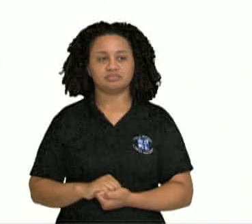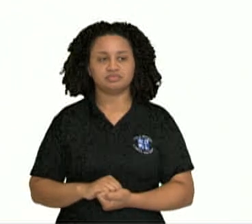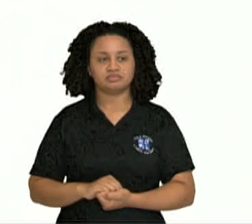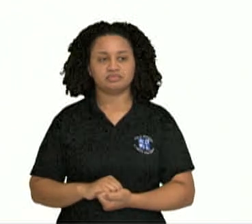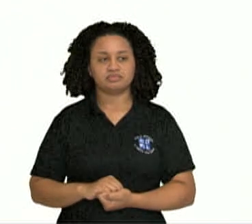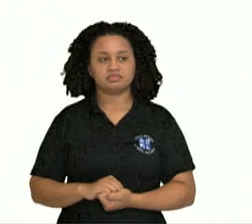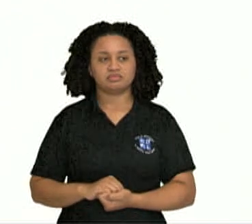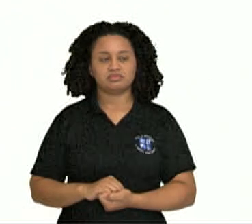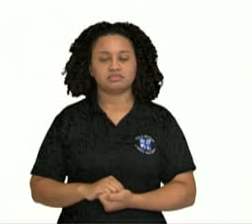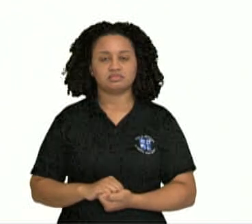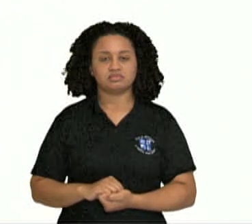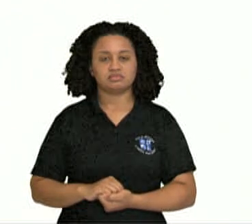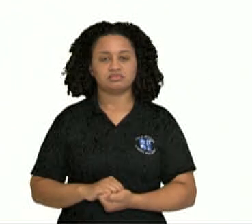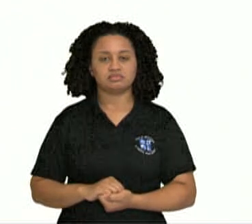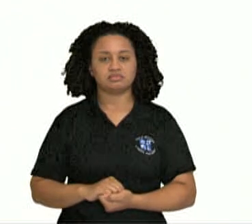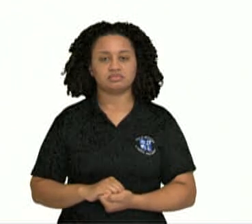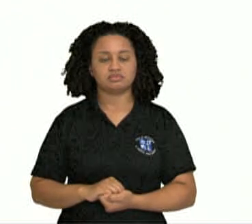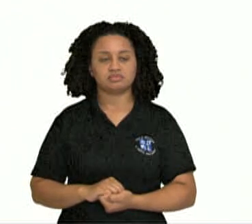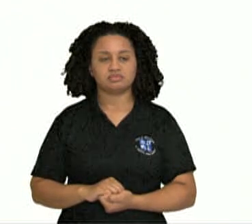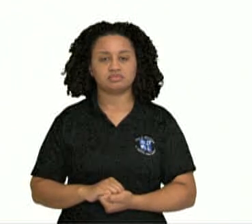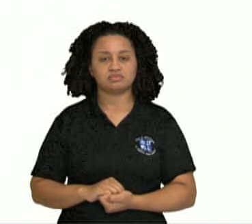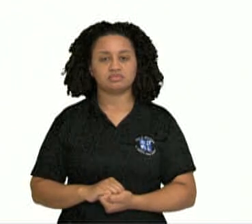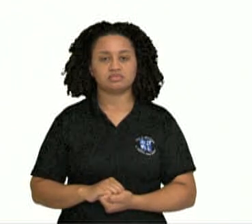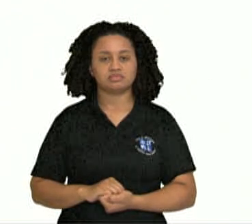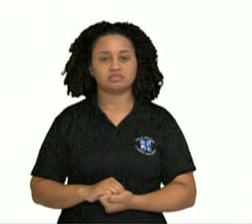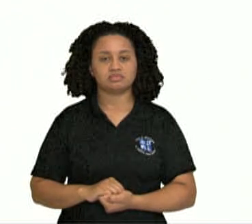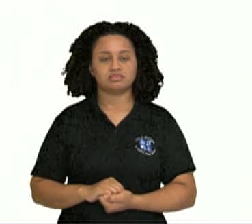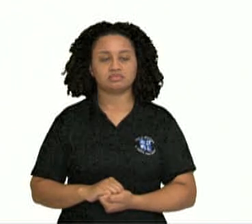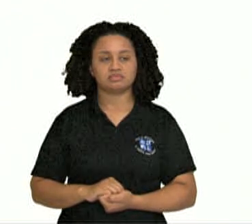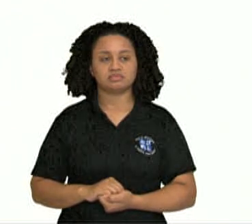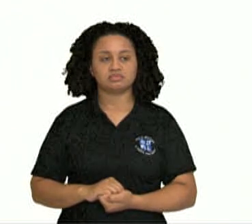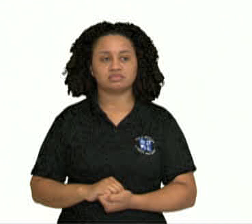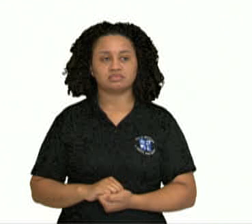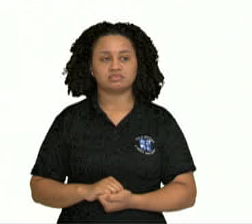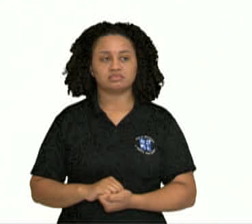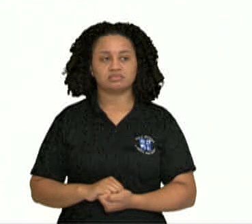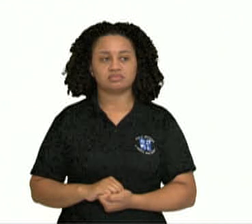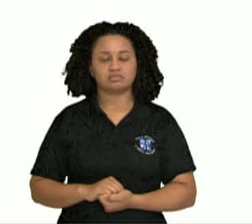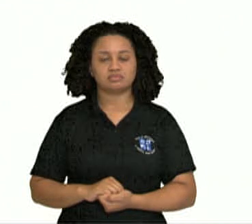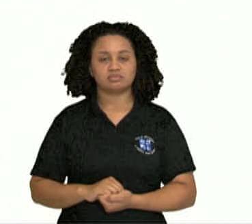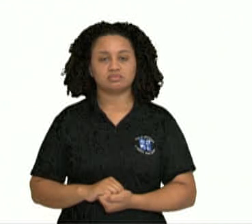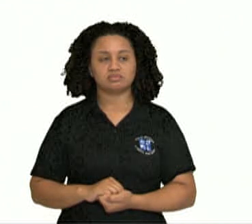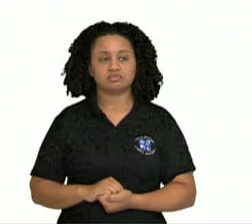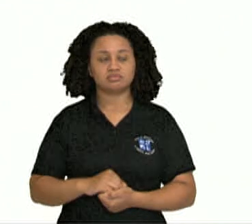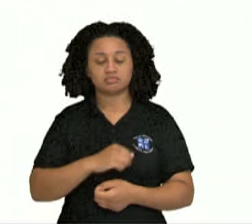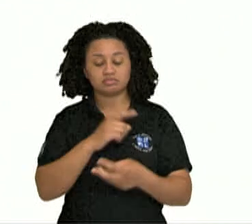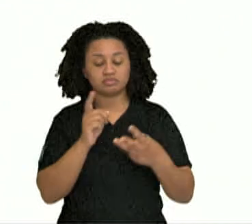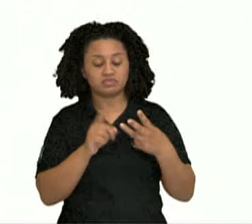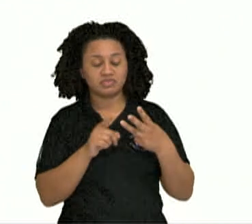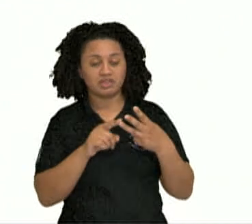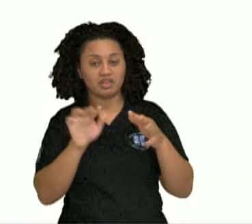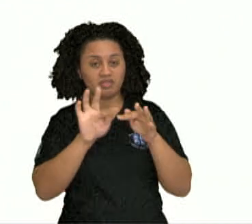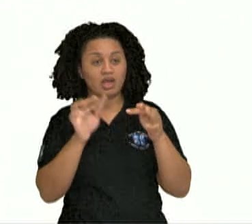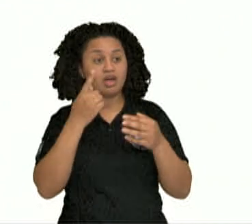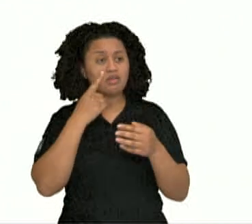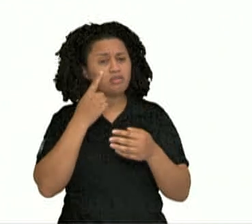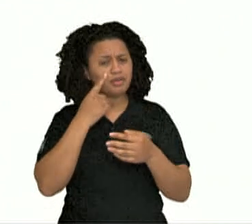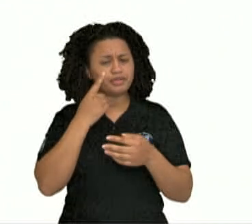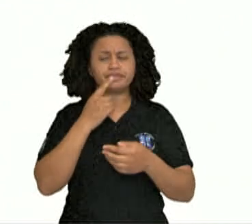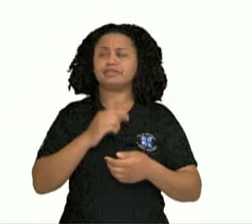de actividades que puedan realizar en su tiempo libre. Y a tercera, no